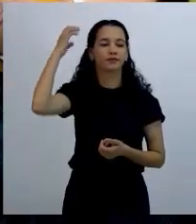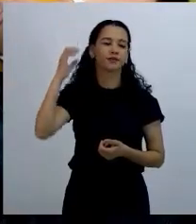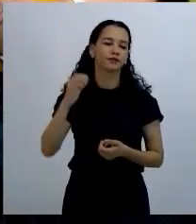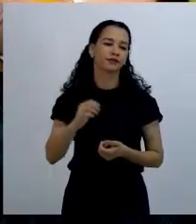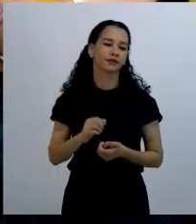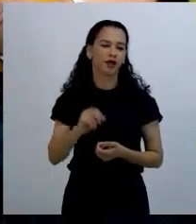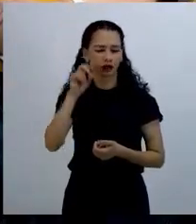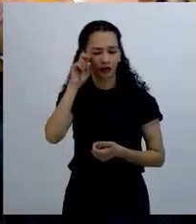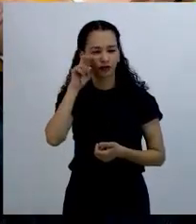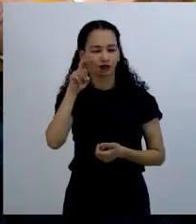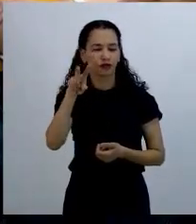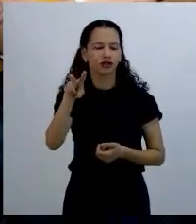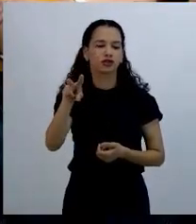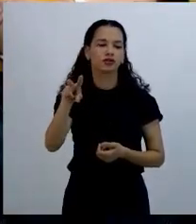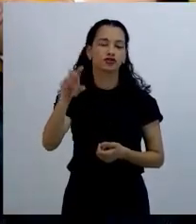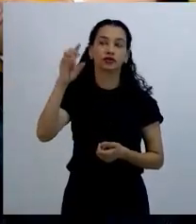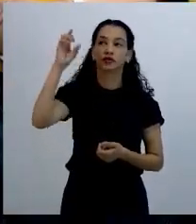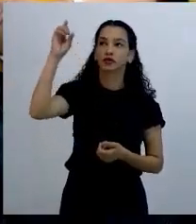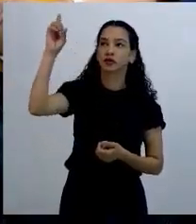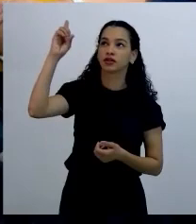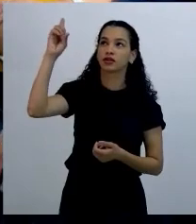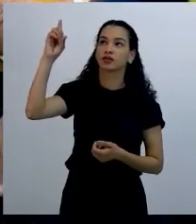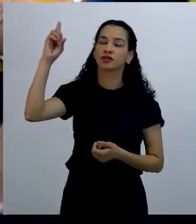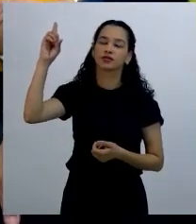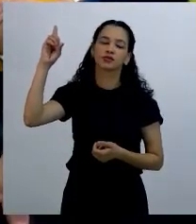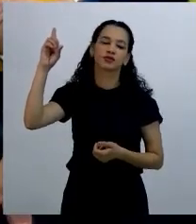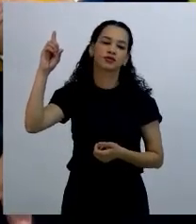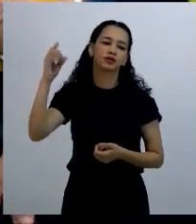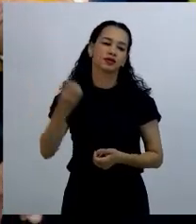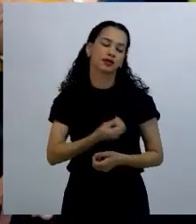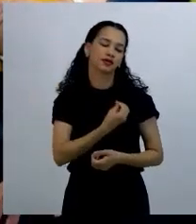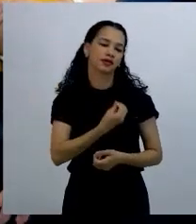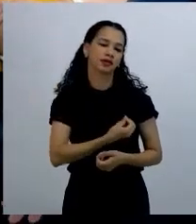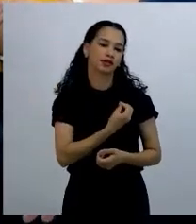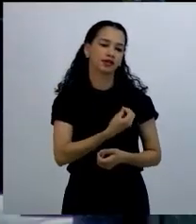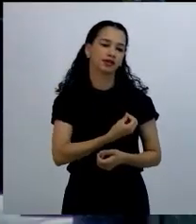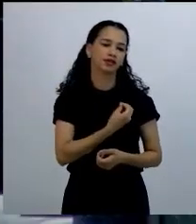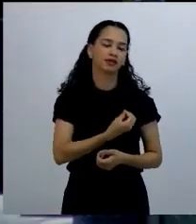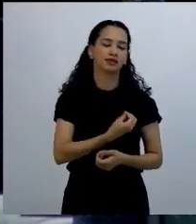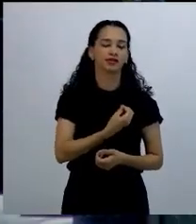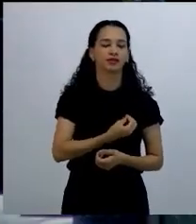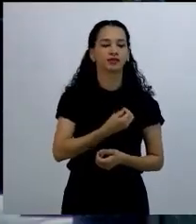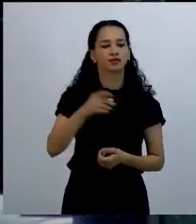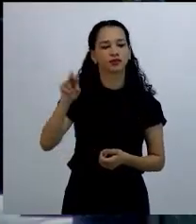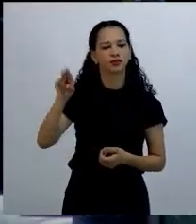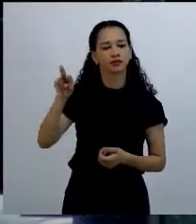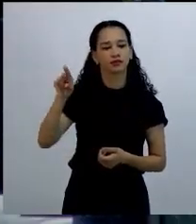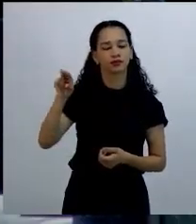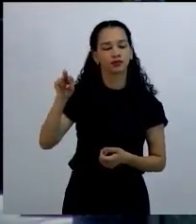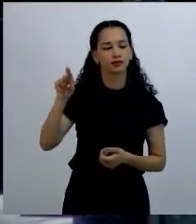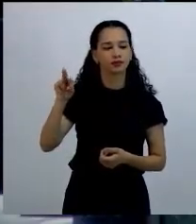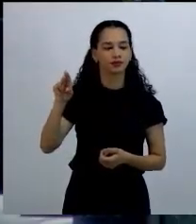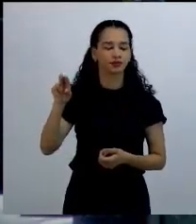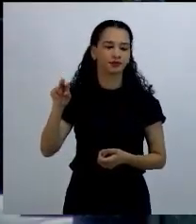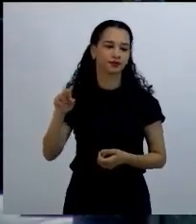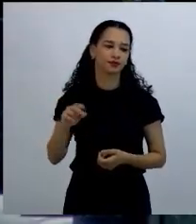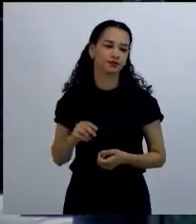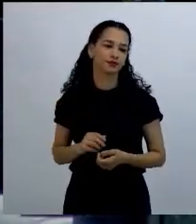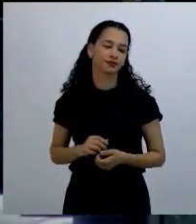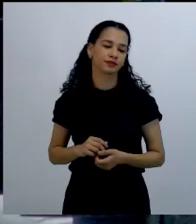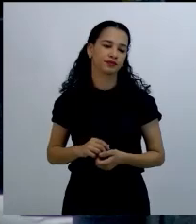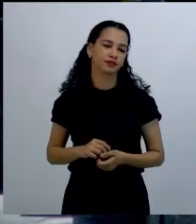e hoje aconteceu isso eu fico olhando para vocês e alguns eu compartilhei momentos Deus me deu oportunidade